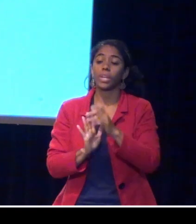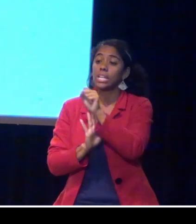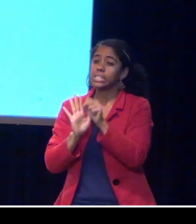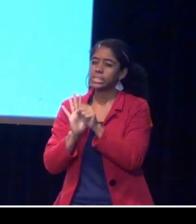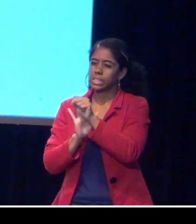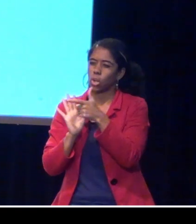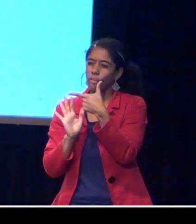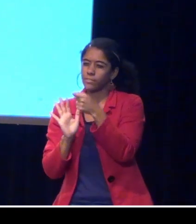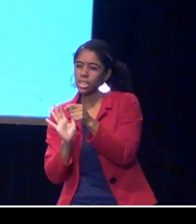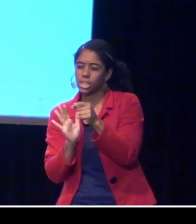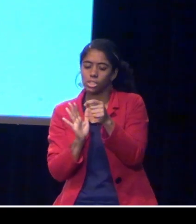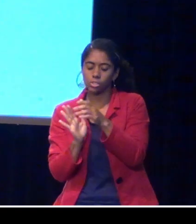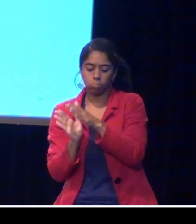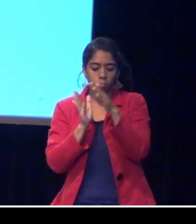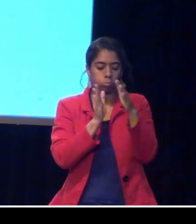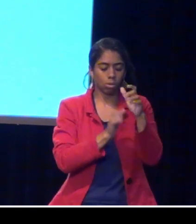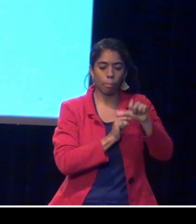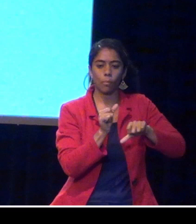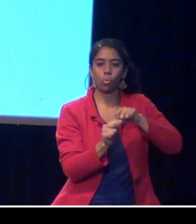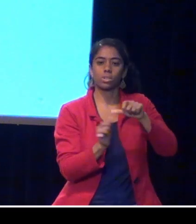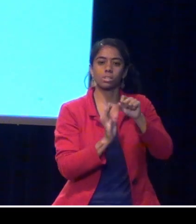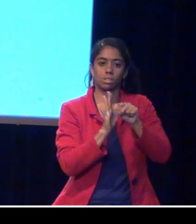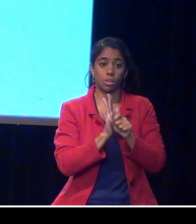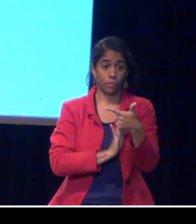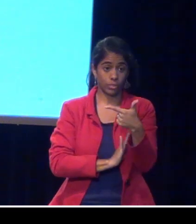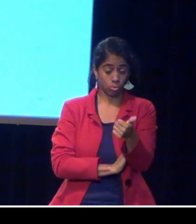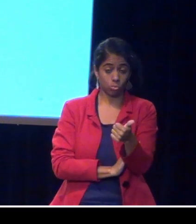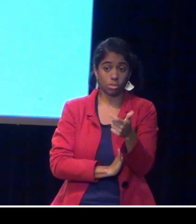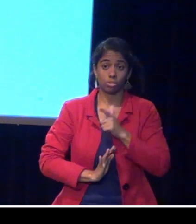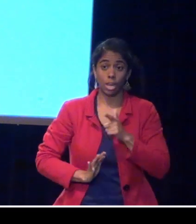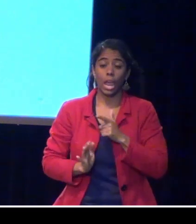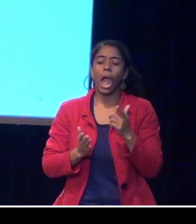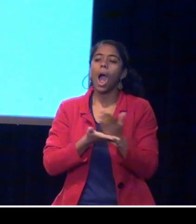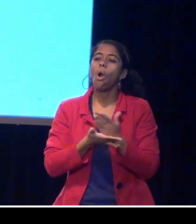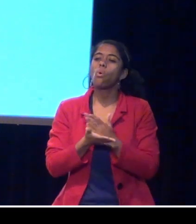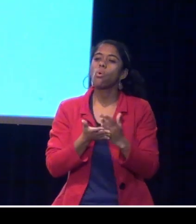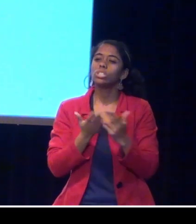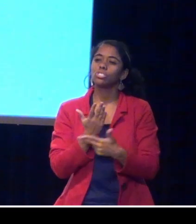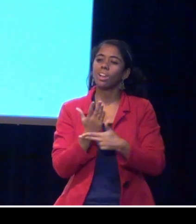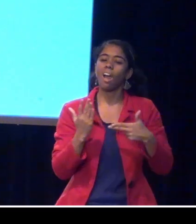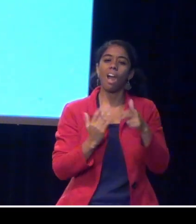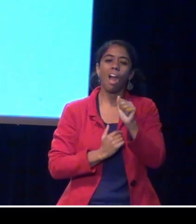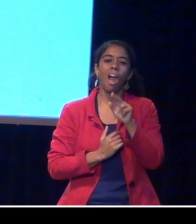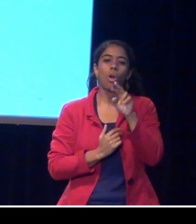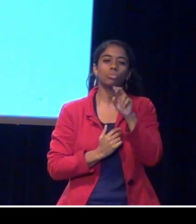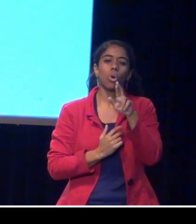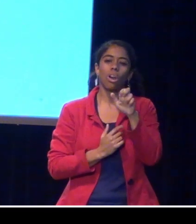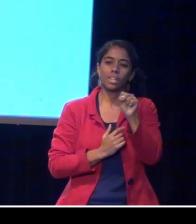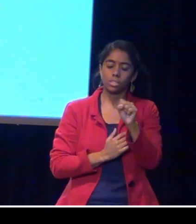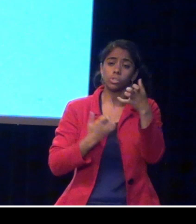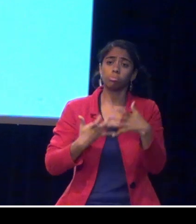século XXI, nós tivemos o que alguns autores chamam de uma revolução da